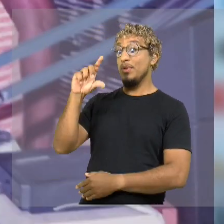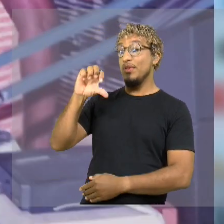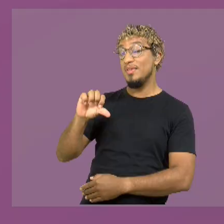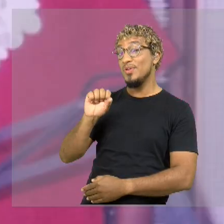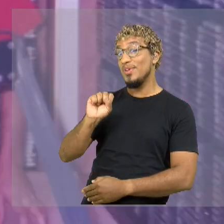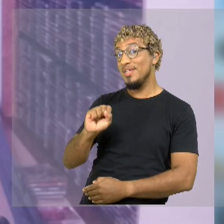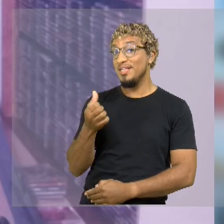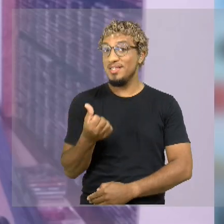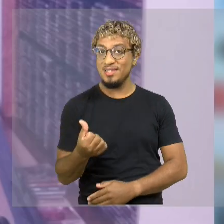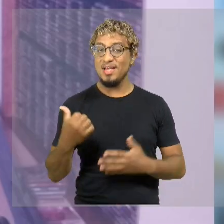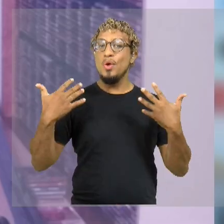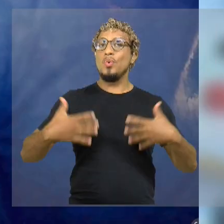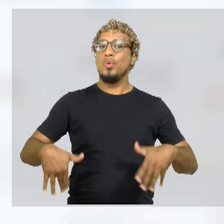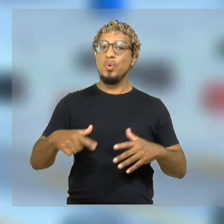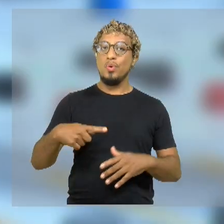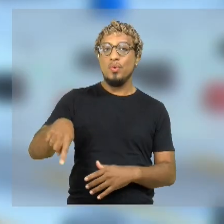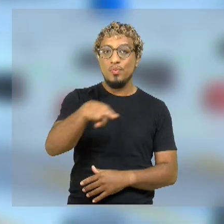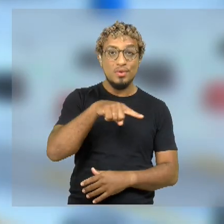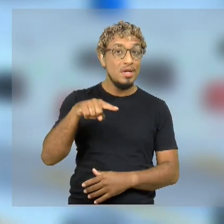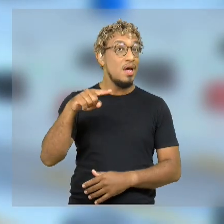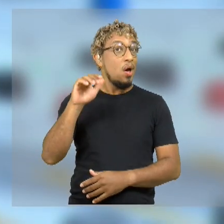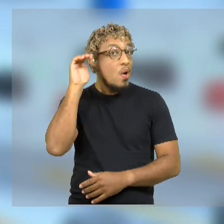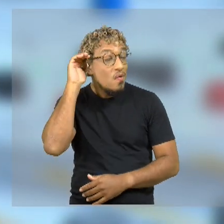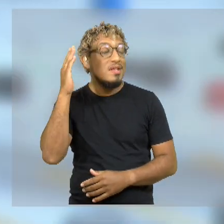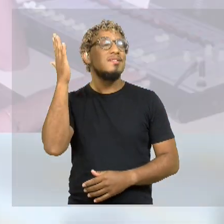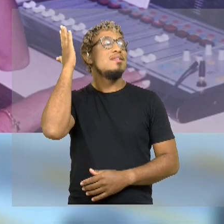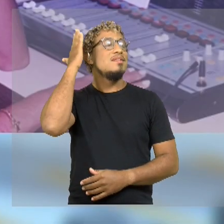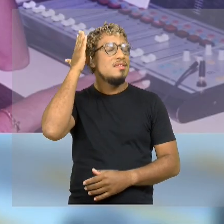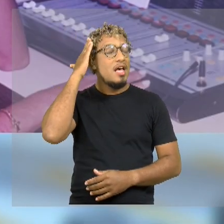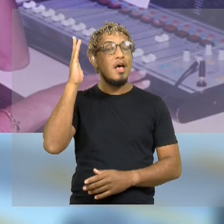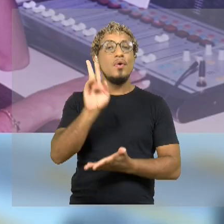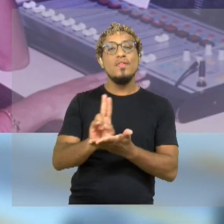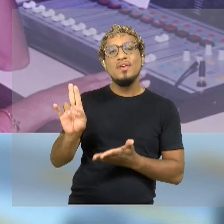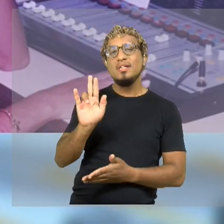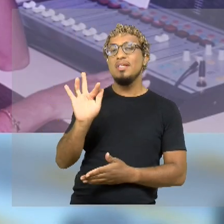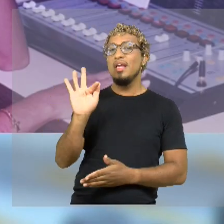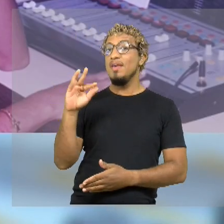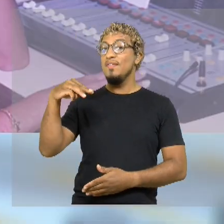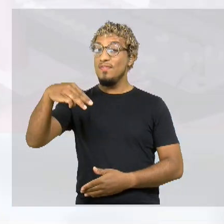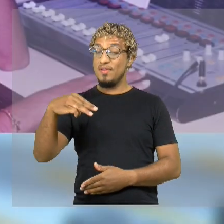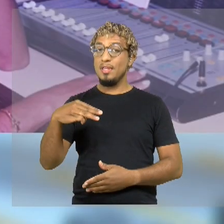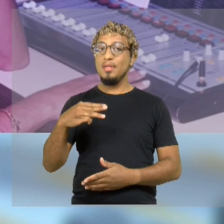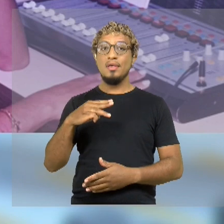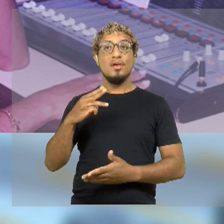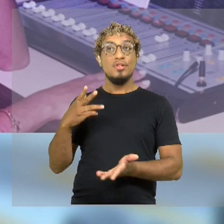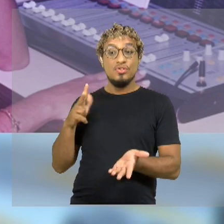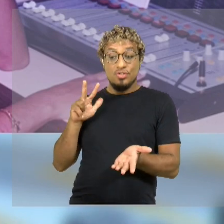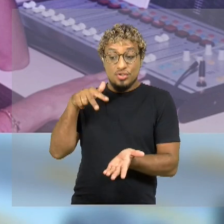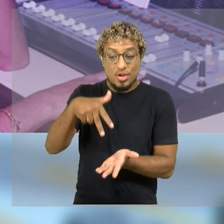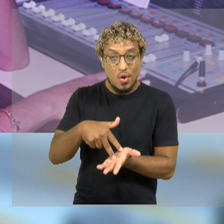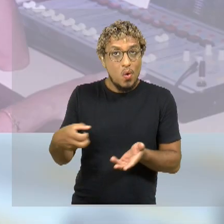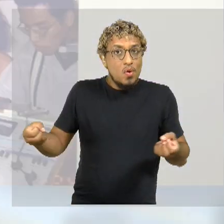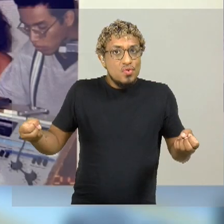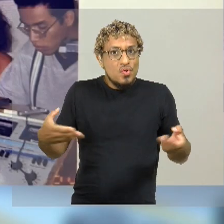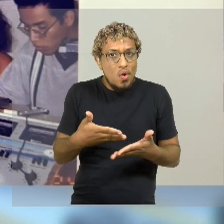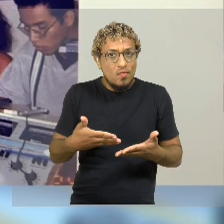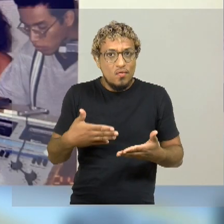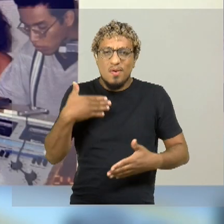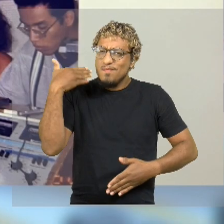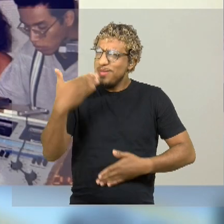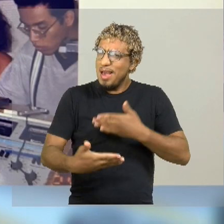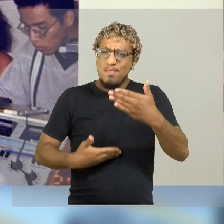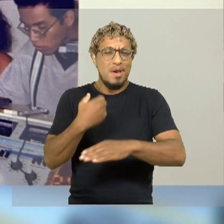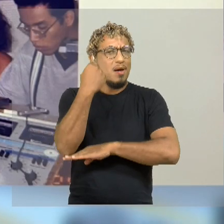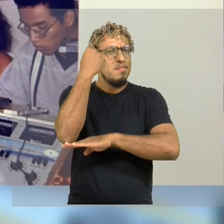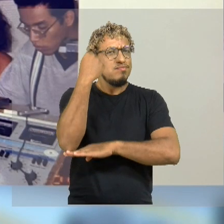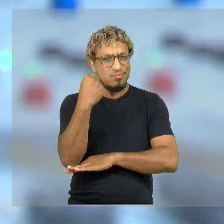1986, os ouvintes sabem que a Rádio Universidade FM chegou para ficar, se reinventar e fazer história.